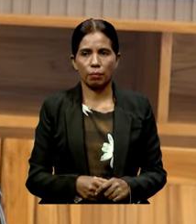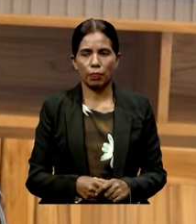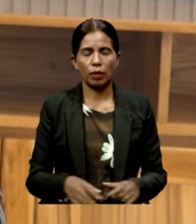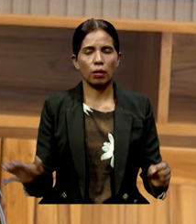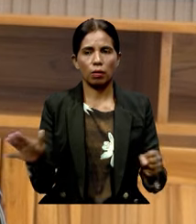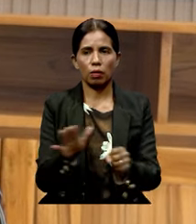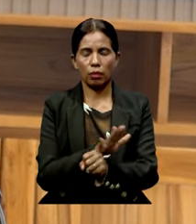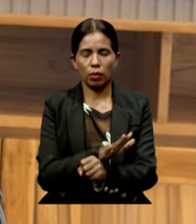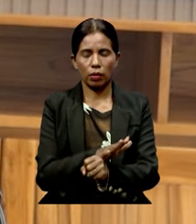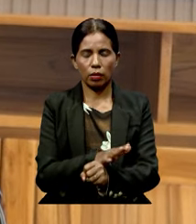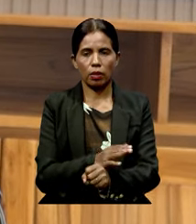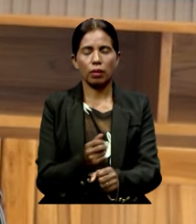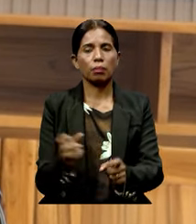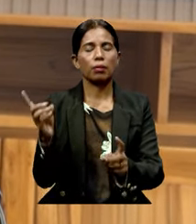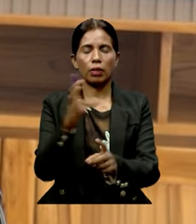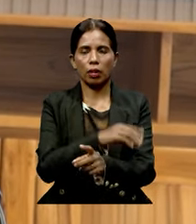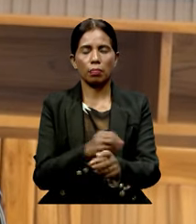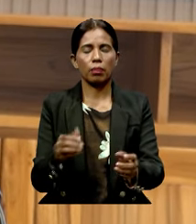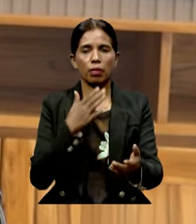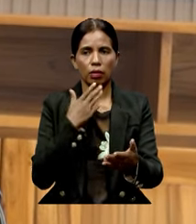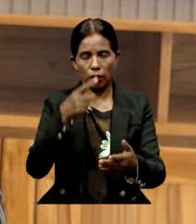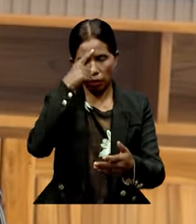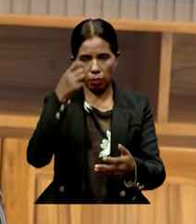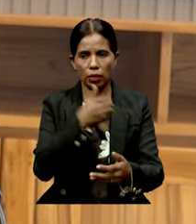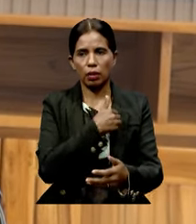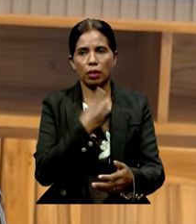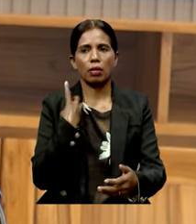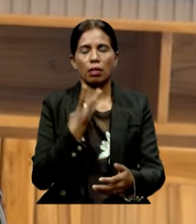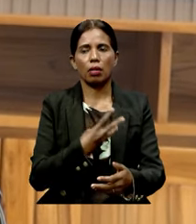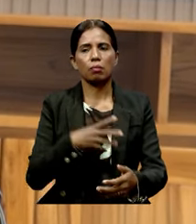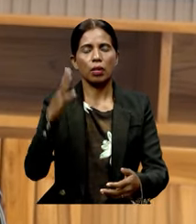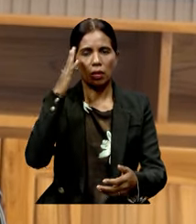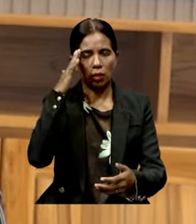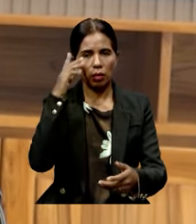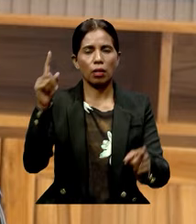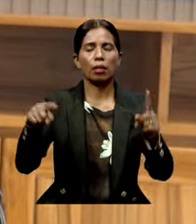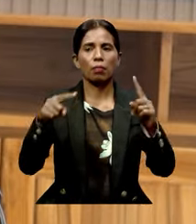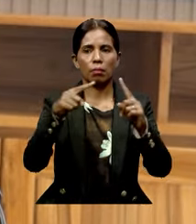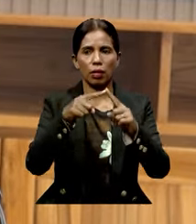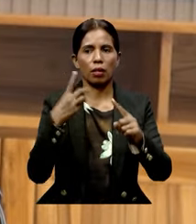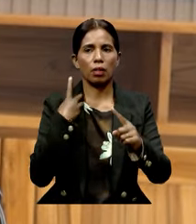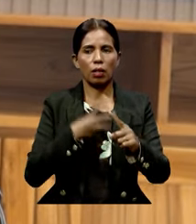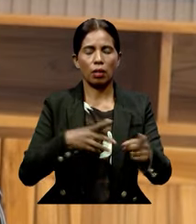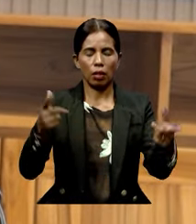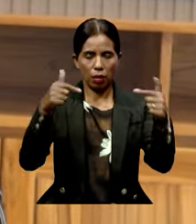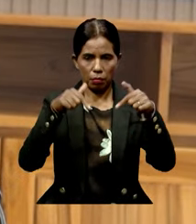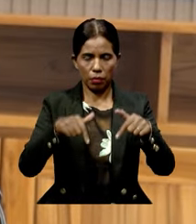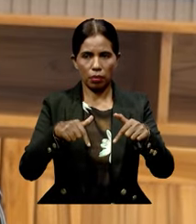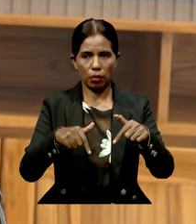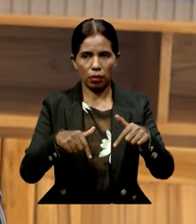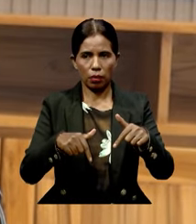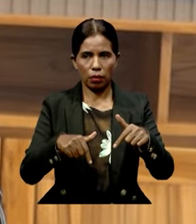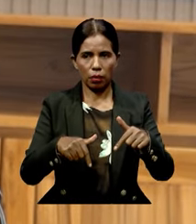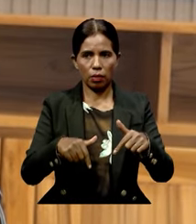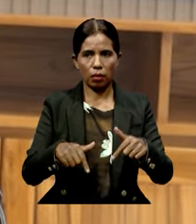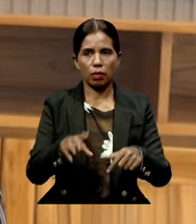kompleta rasion bema ko hinda defini. Tambai dana SEDAUC maka ame hanoin kata kebaya ami mai hanesang